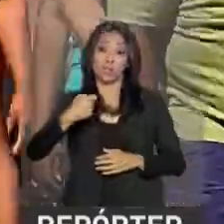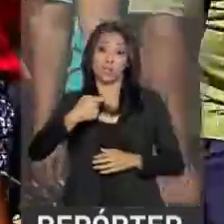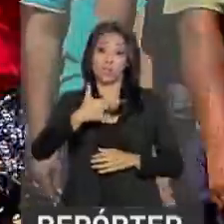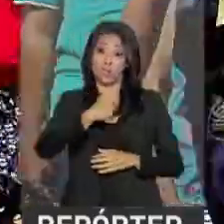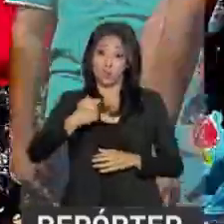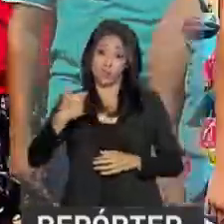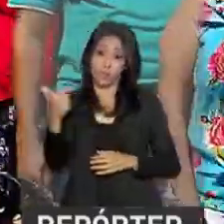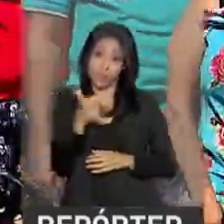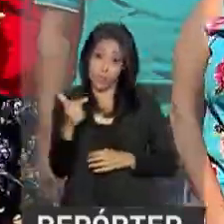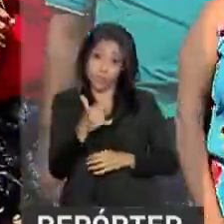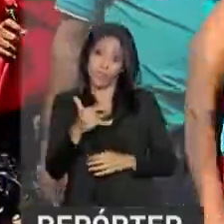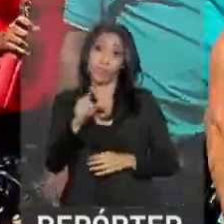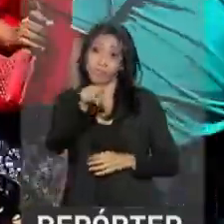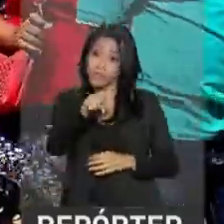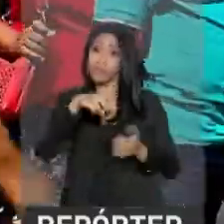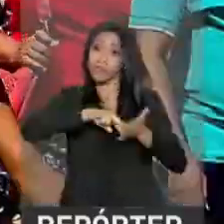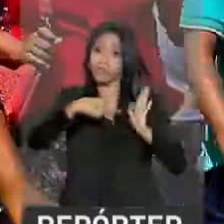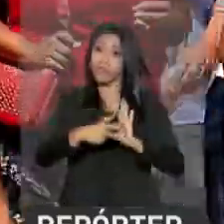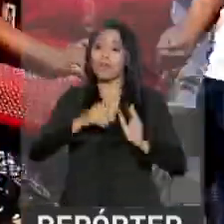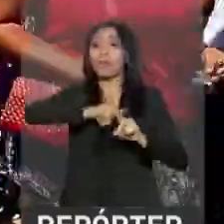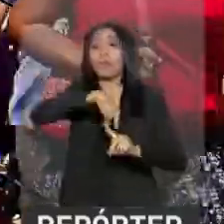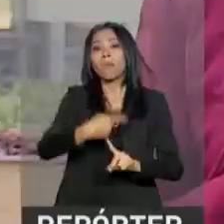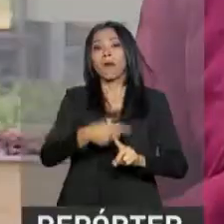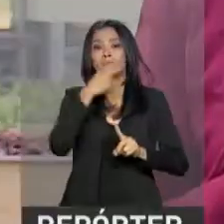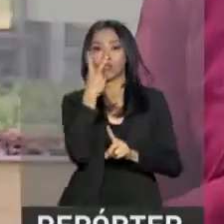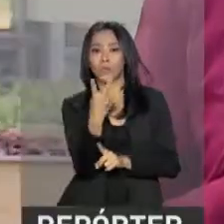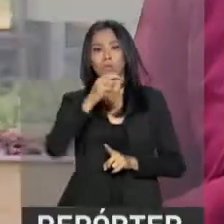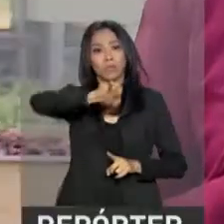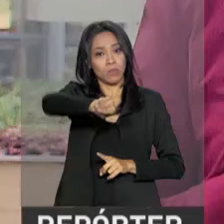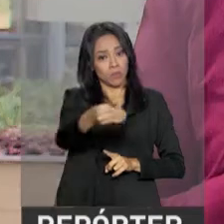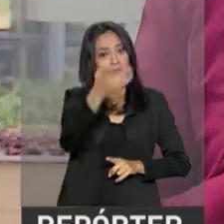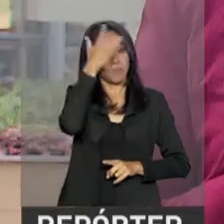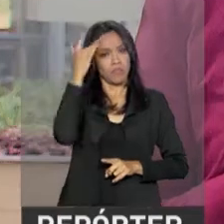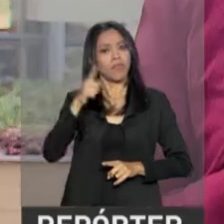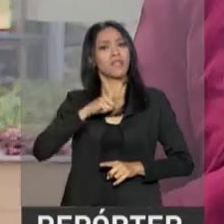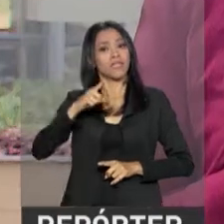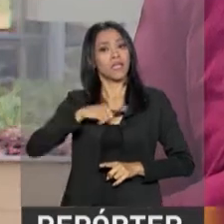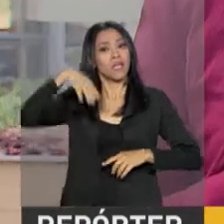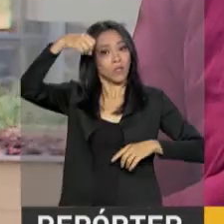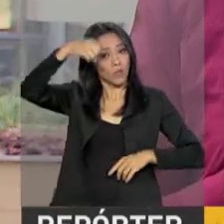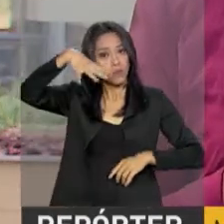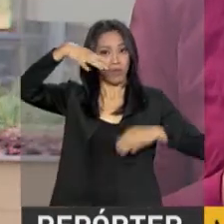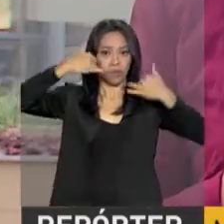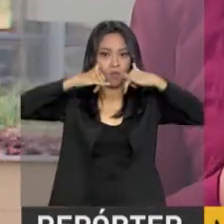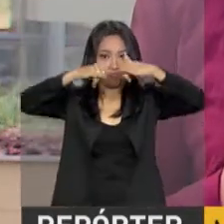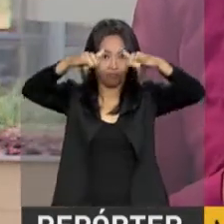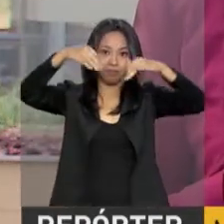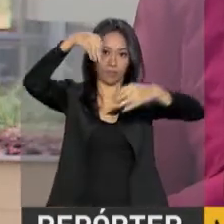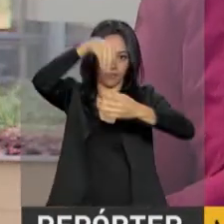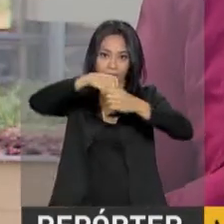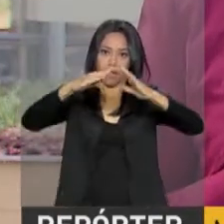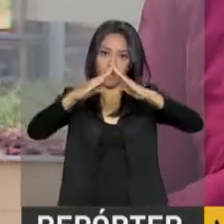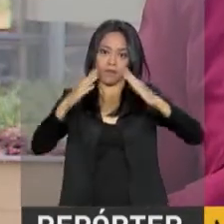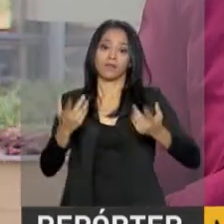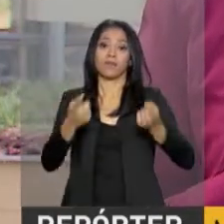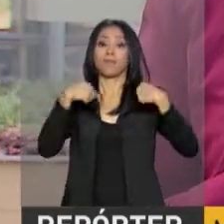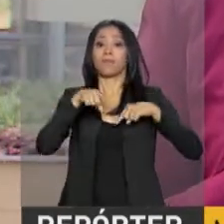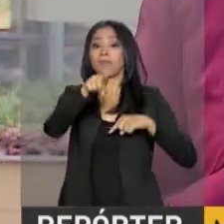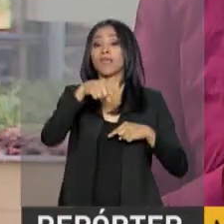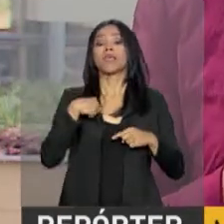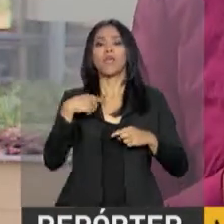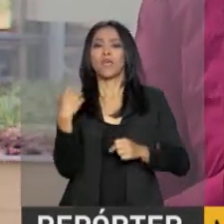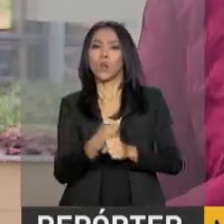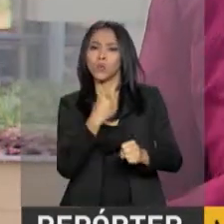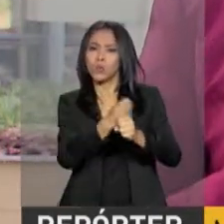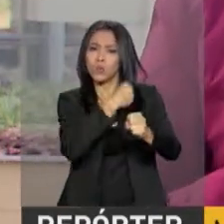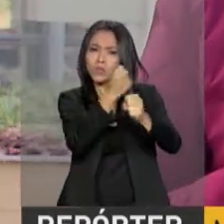mais 2 milhões de brasileiros vão ter acesso à luz. A prorrogação do decreto vai permitir que obras que estão em andamento sejam concluídas.